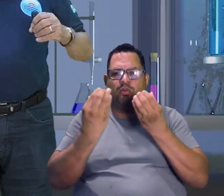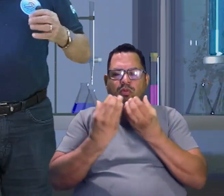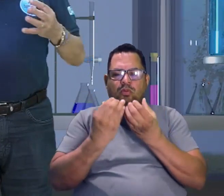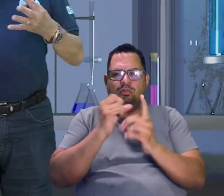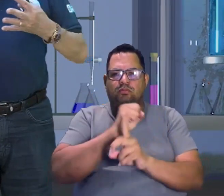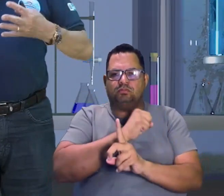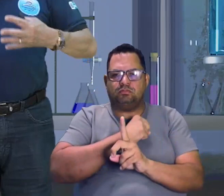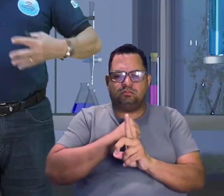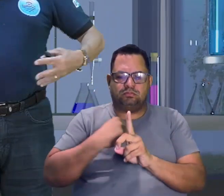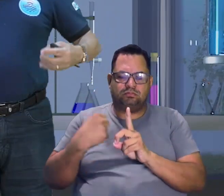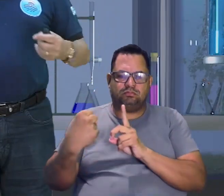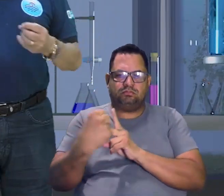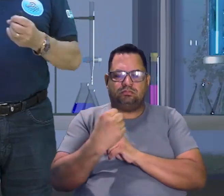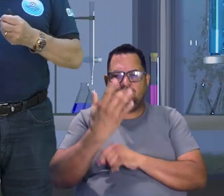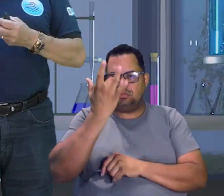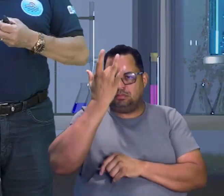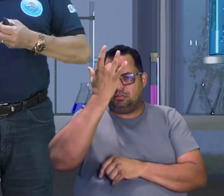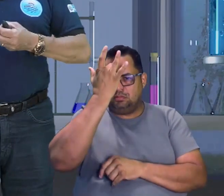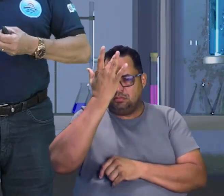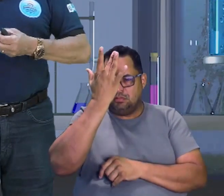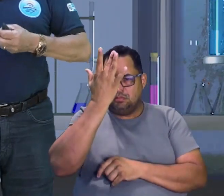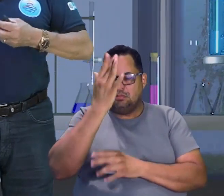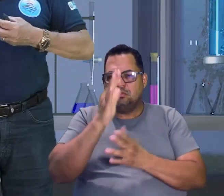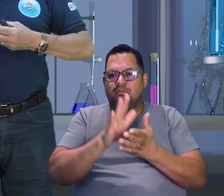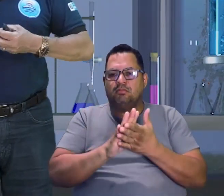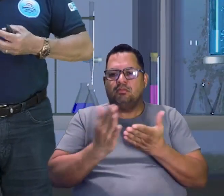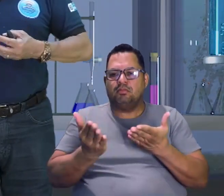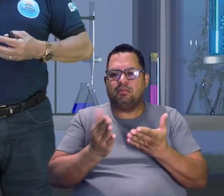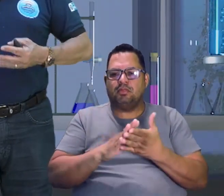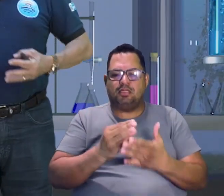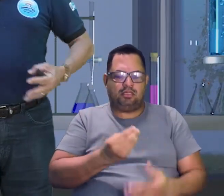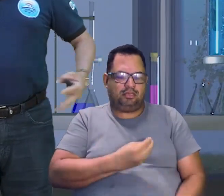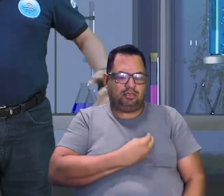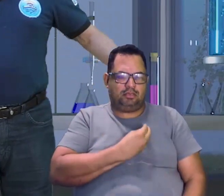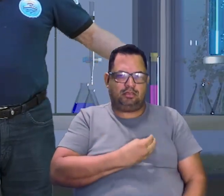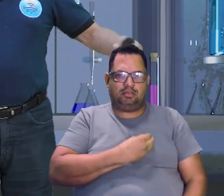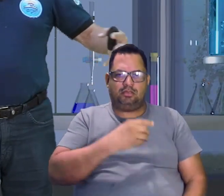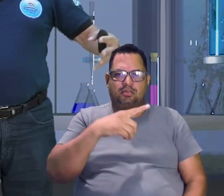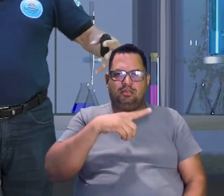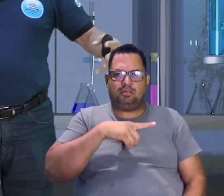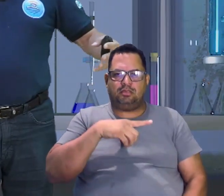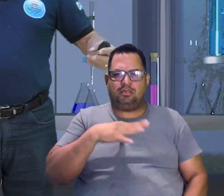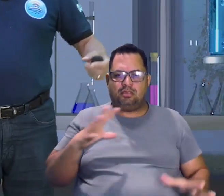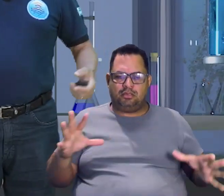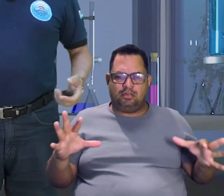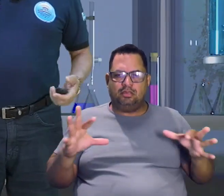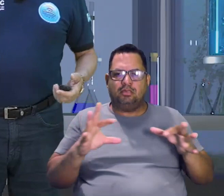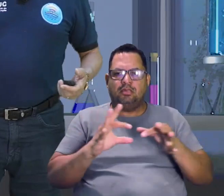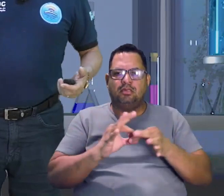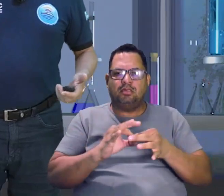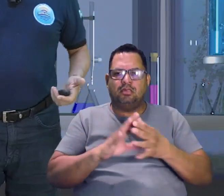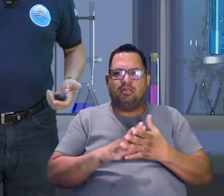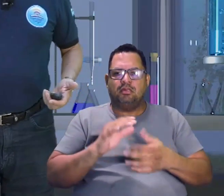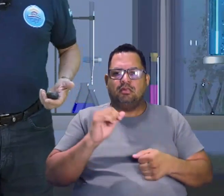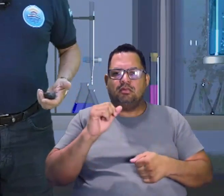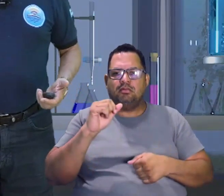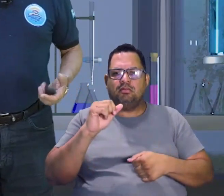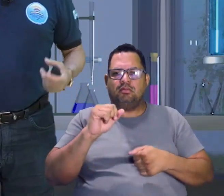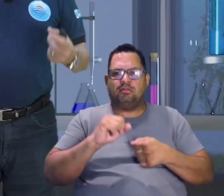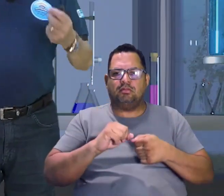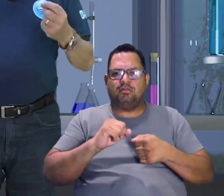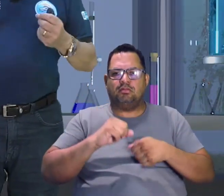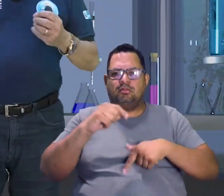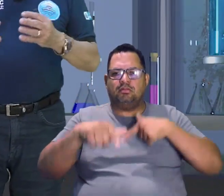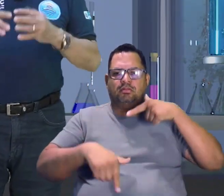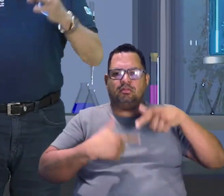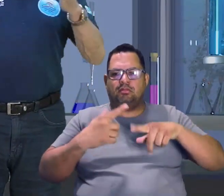sociedade, é a facilidade como os seres vivos têm de se unirem e realizar trabalho.